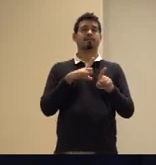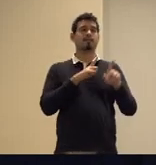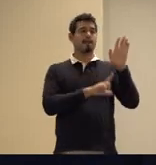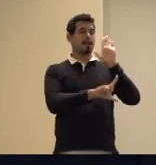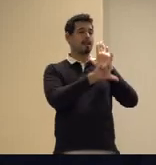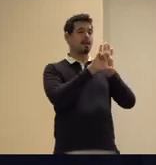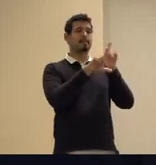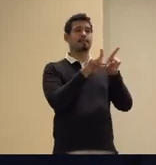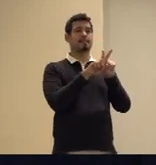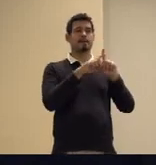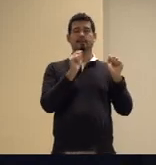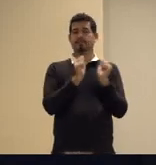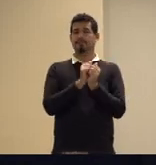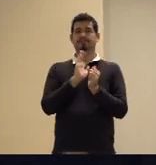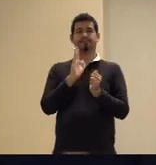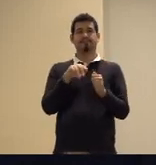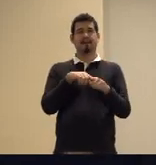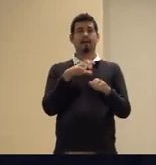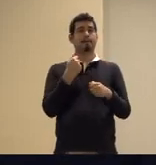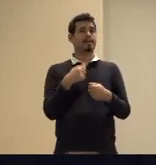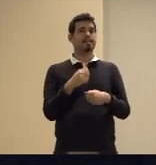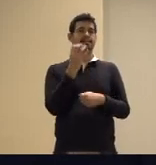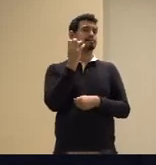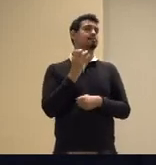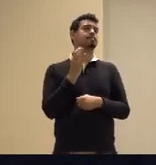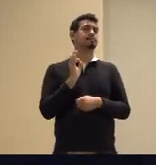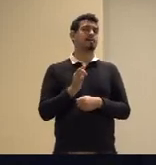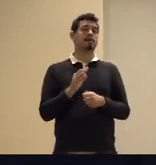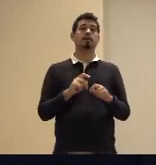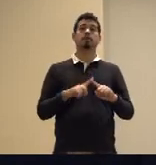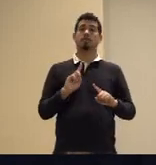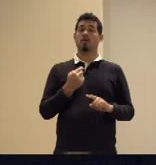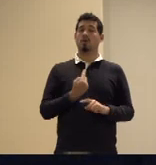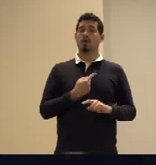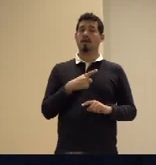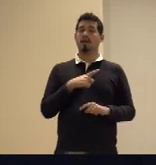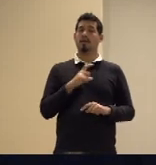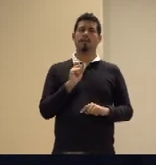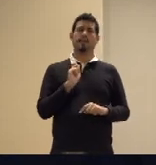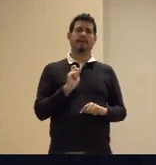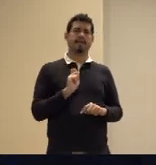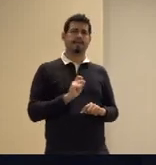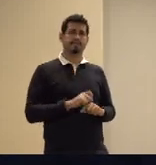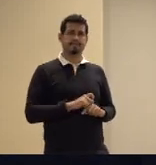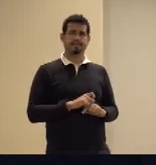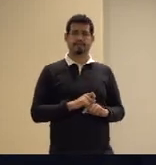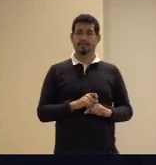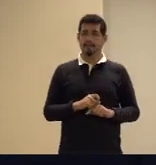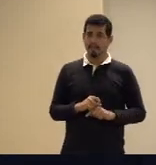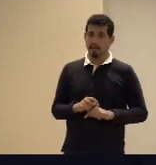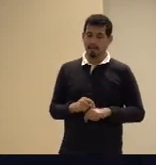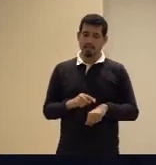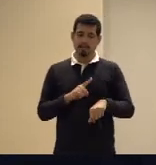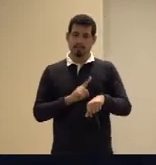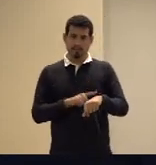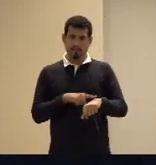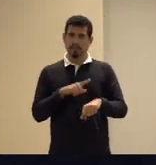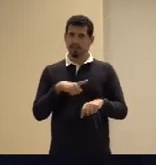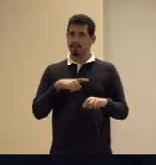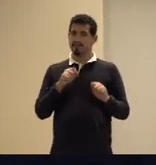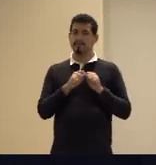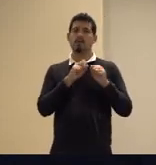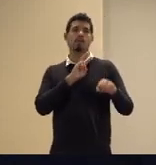quer que o processo seja mais sério. Nós temos, na data que eu peguei aqui do